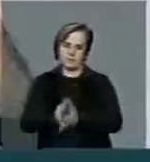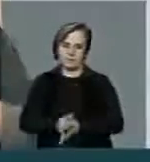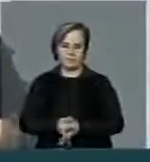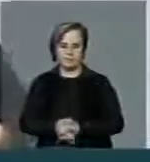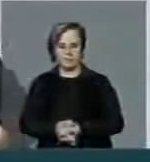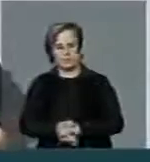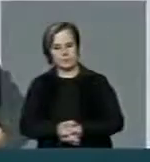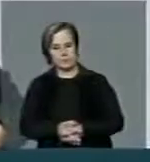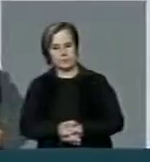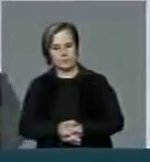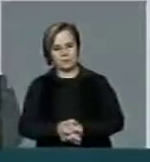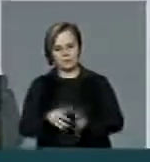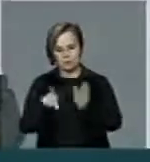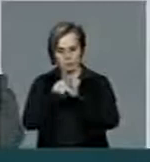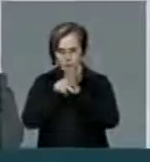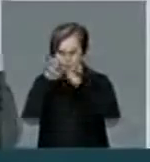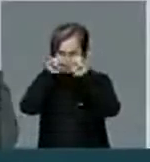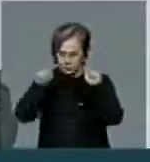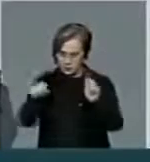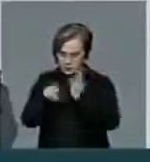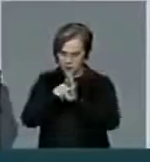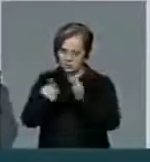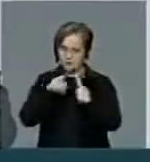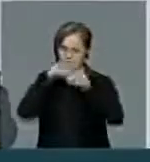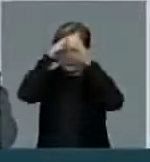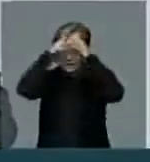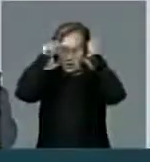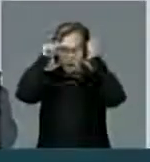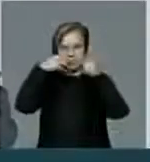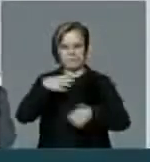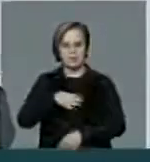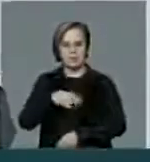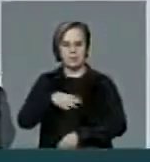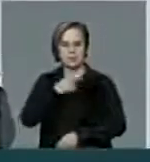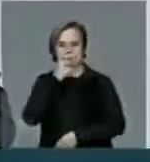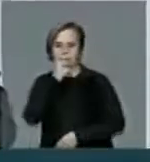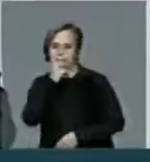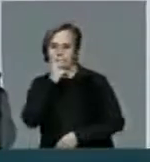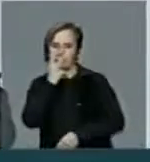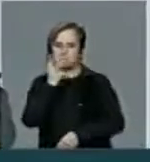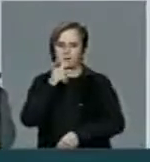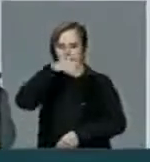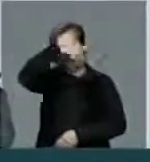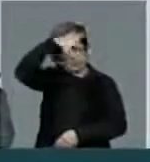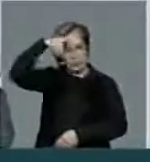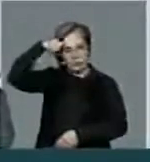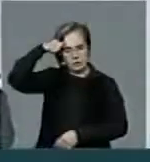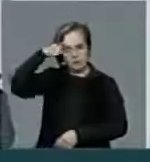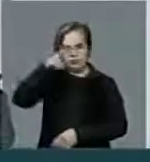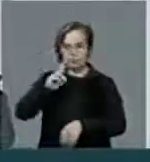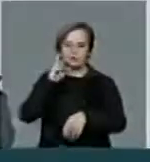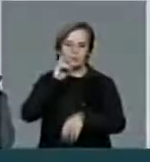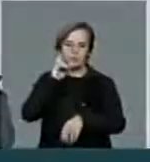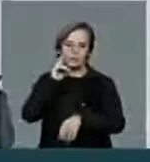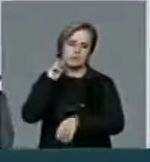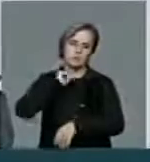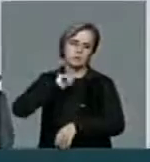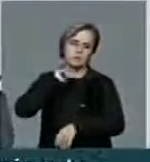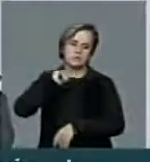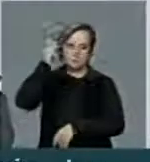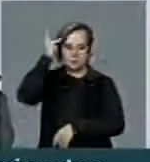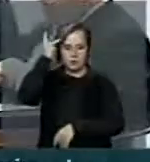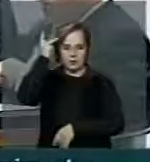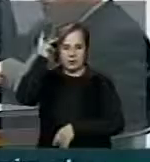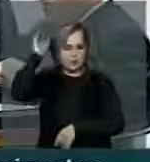quem está com desenvolvimento de sistema próprio: Acre, Bahia, Espírito Santo, Mato Grosso, Rondônia, Minas Gerais, São